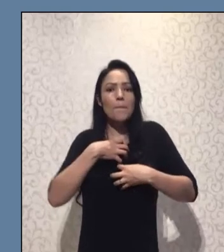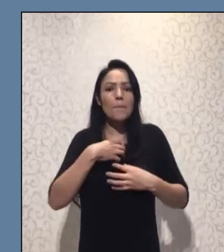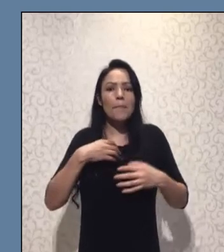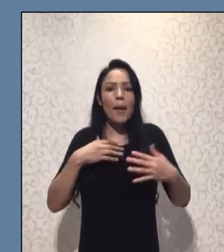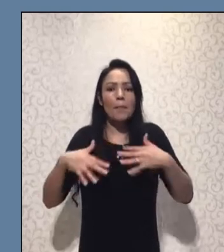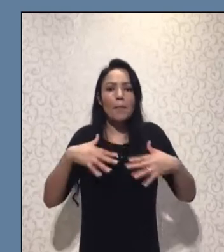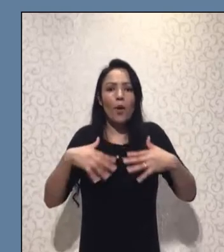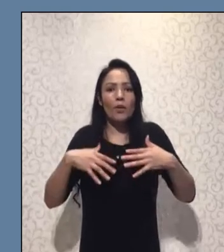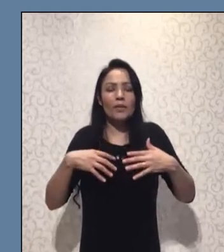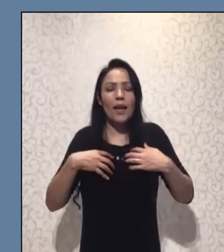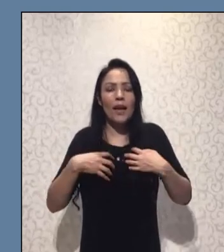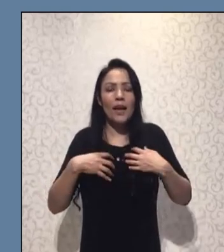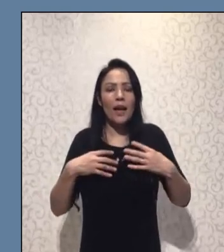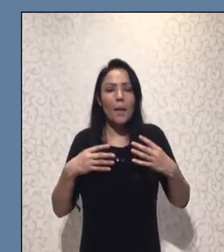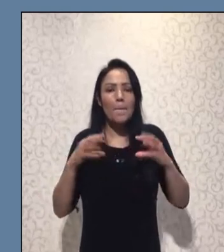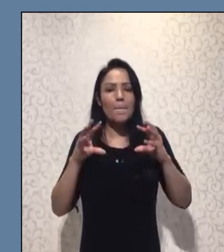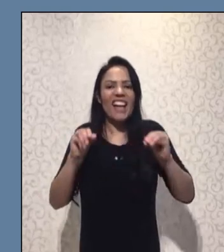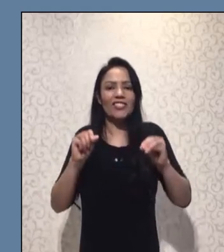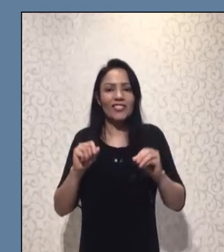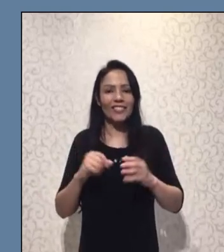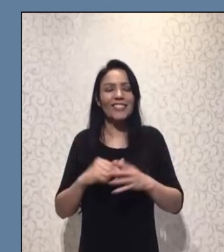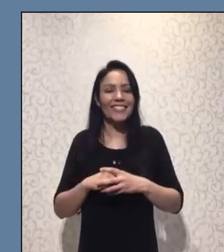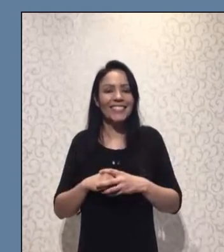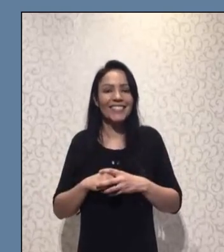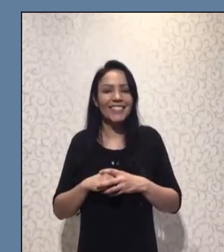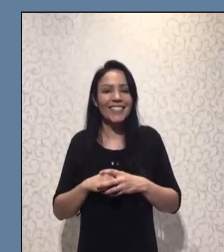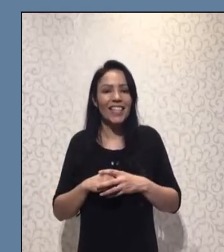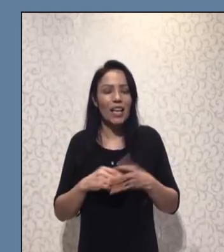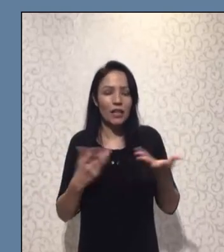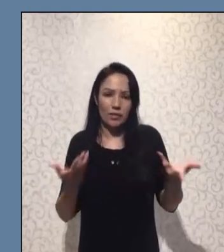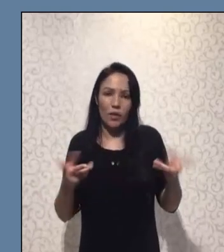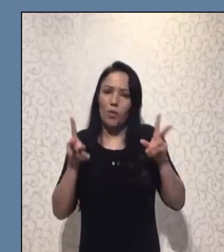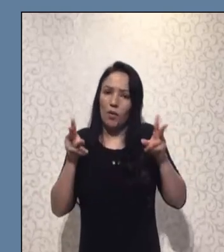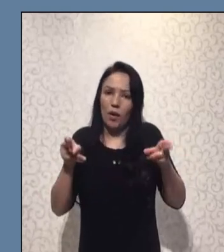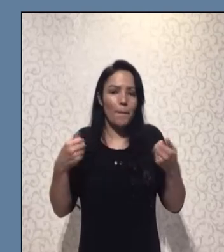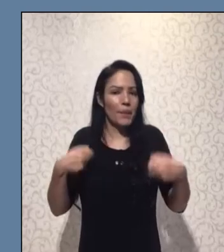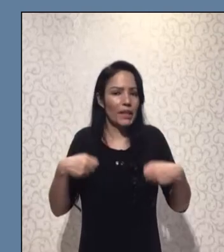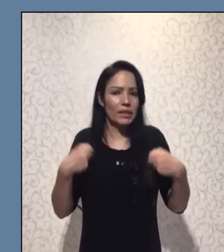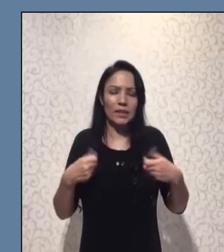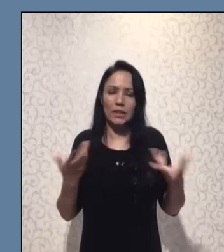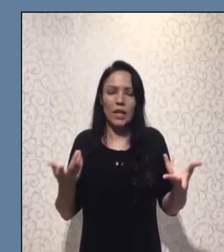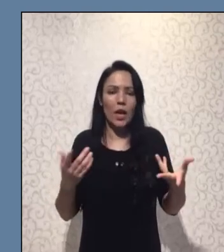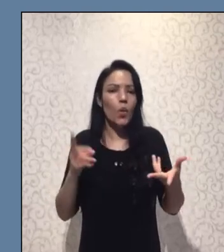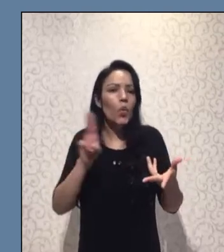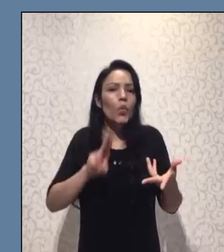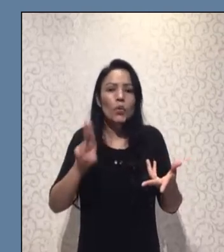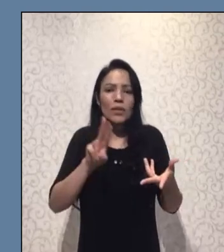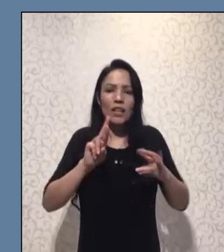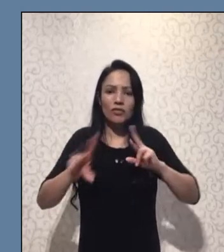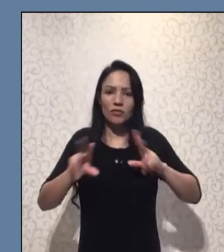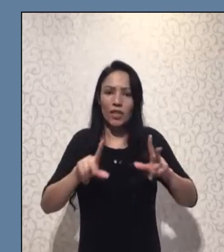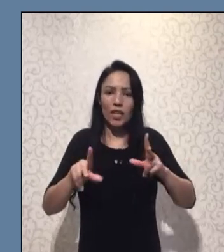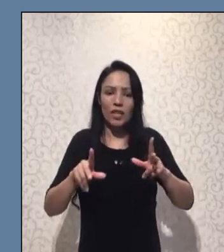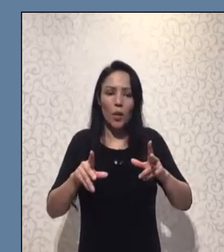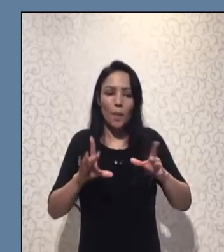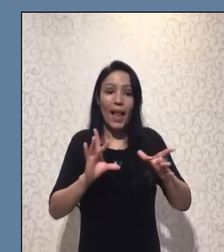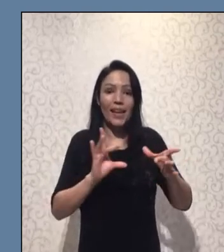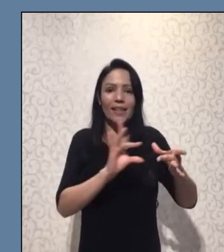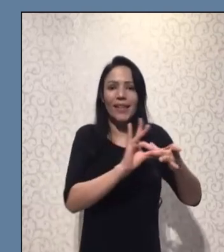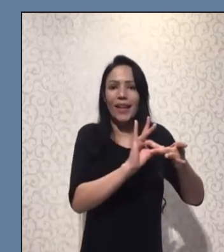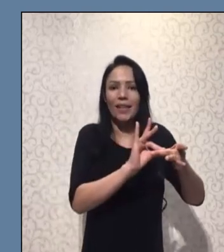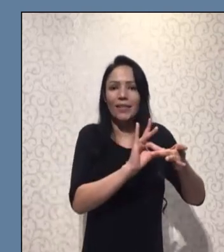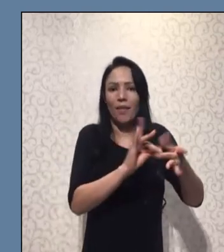novo, a mesma questão da política perene, né? A gente tem que estabelecer os canais, porque senão vira um evento e não passa